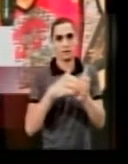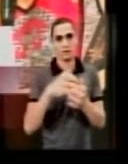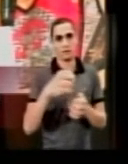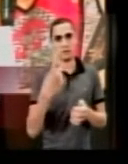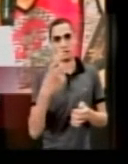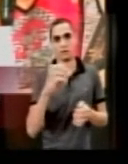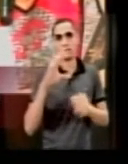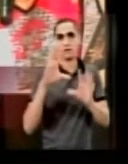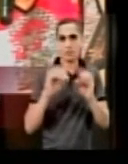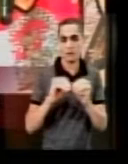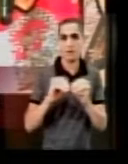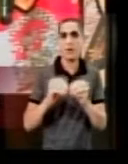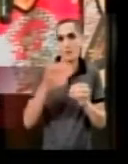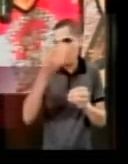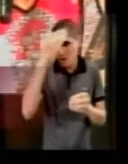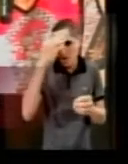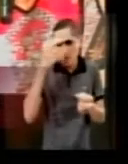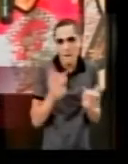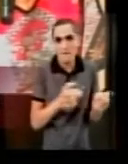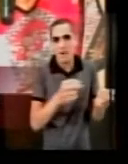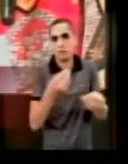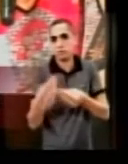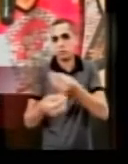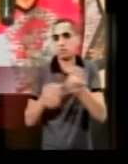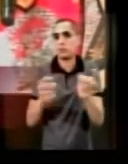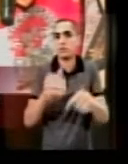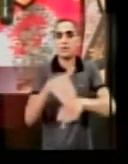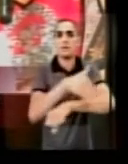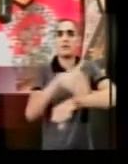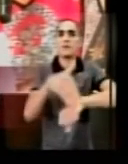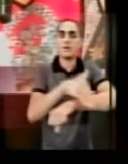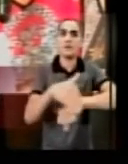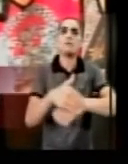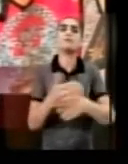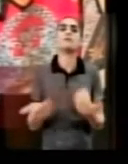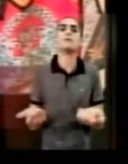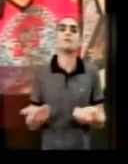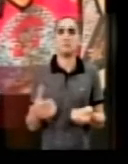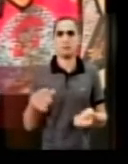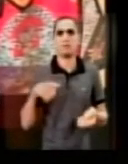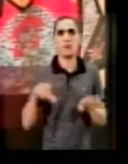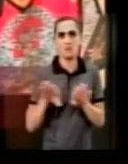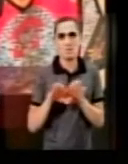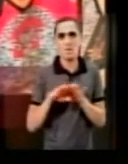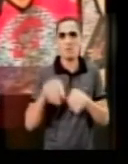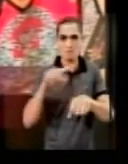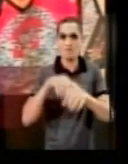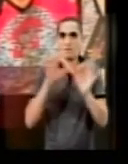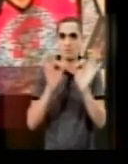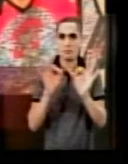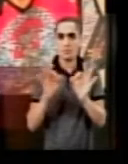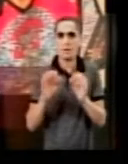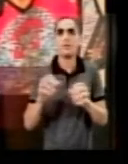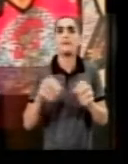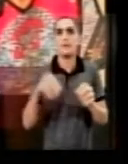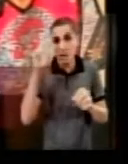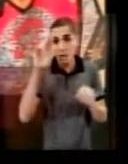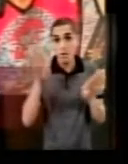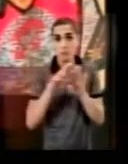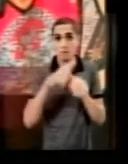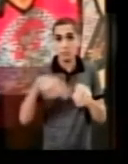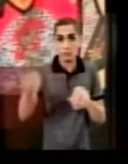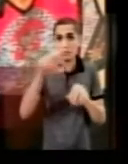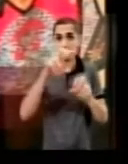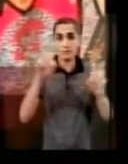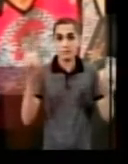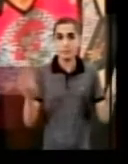manhã ao meio-dia e das 18 às 22. Lembrando que os shoppings, não houve alteração de horário